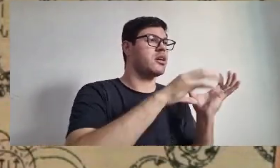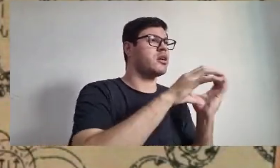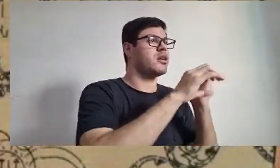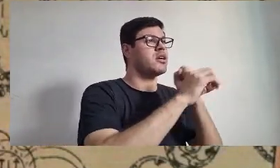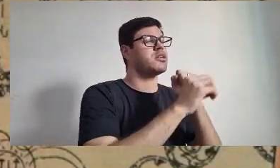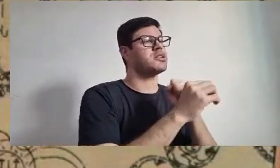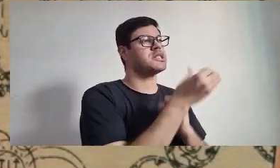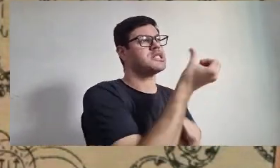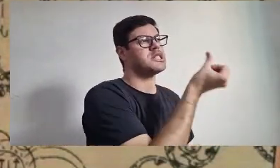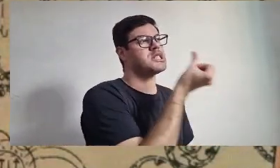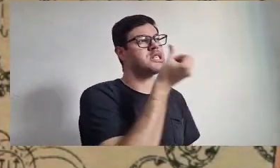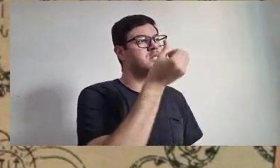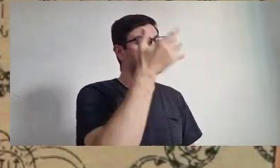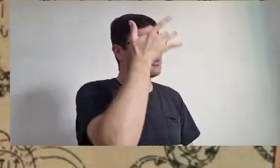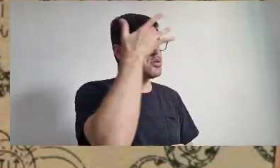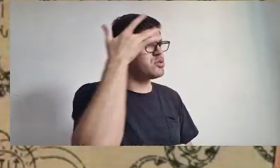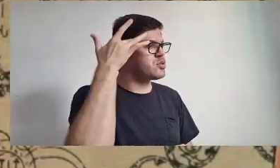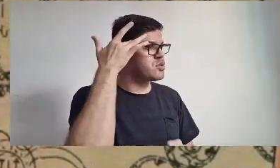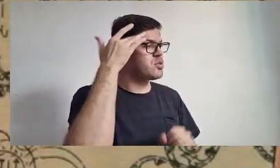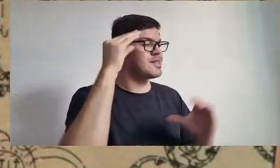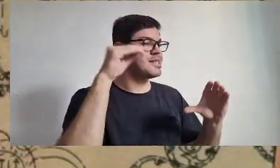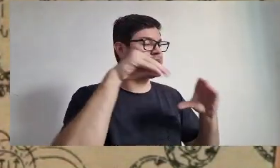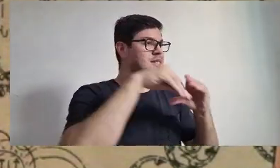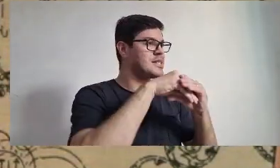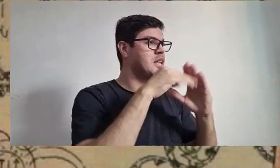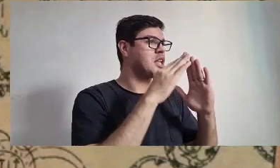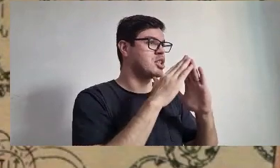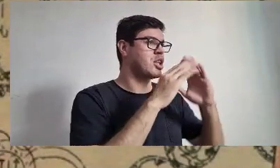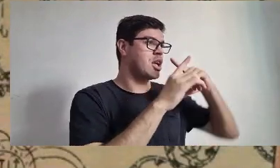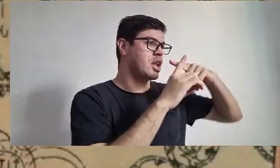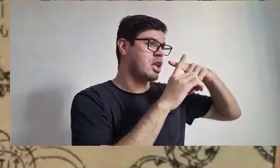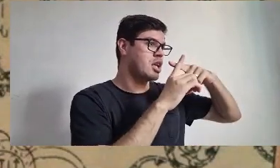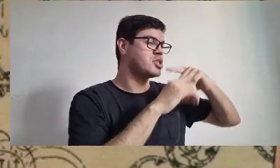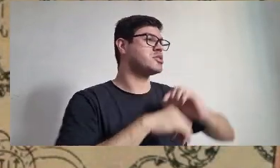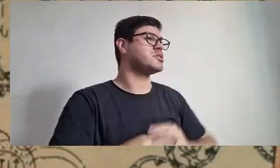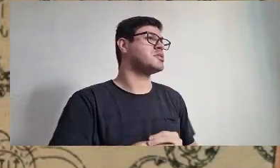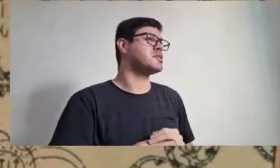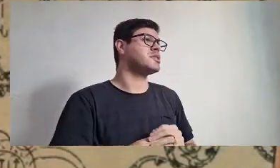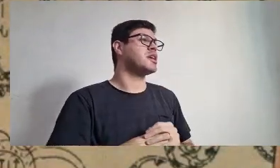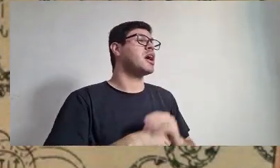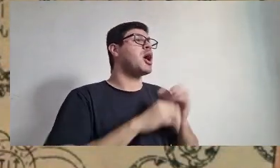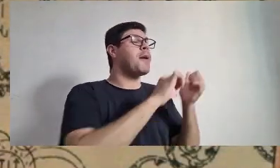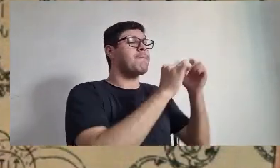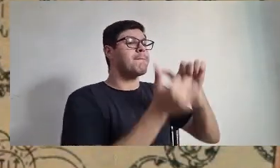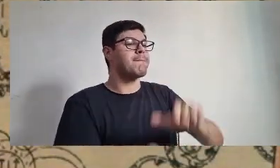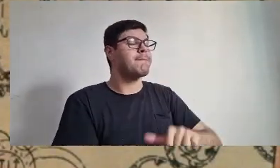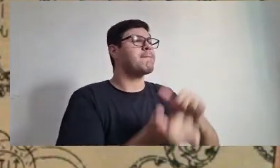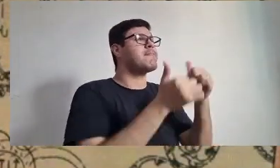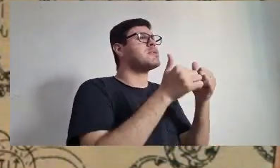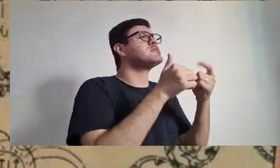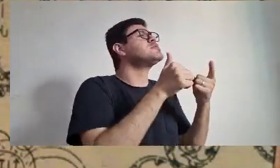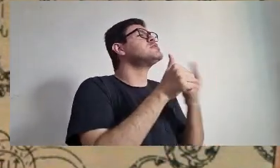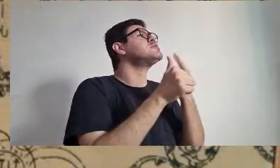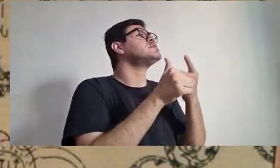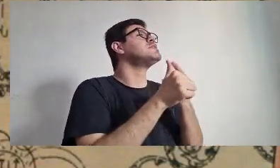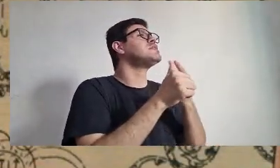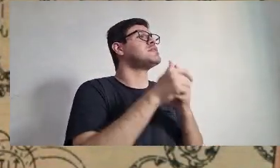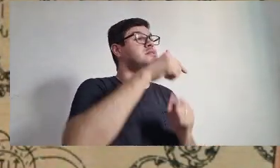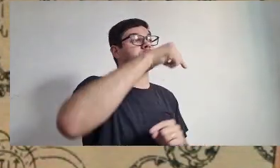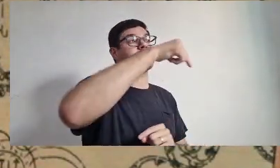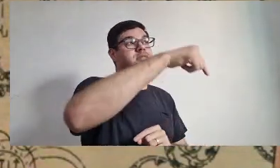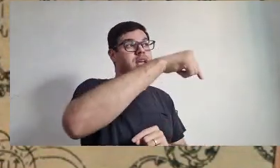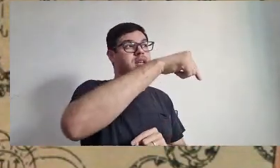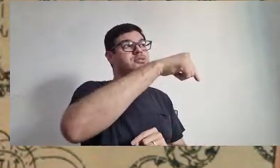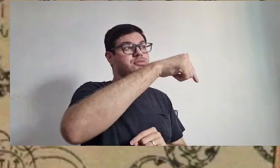63 membros da igreja. 63. O primeiro batismo, batizamos 7 pessoas,